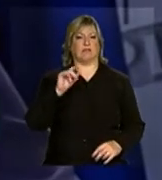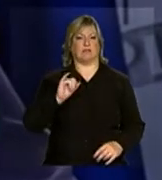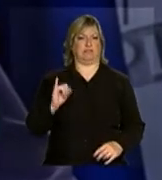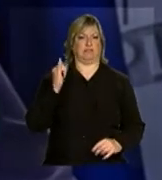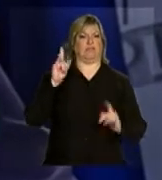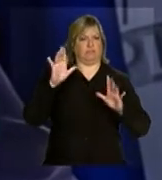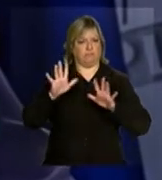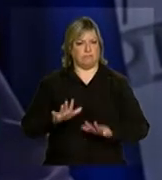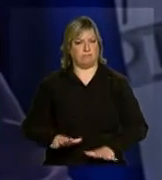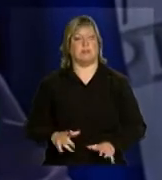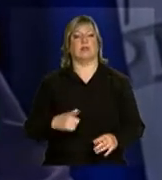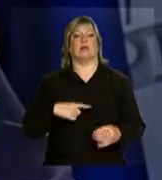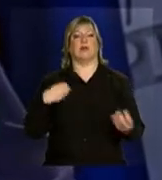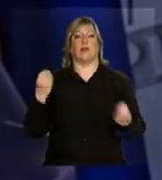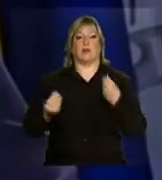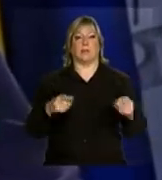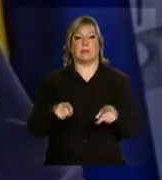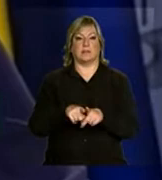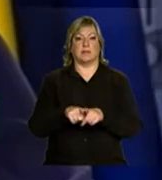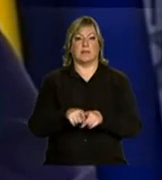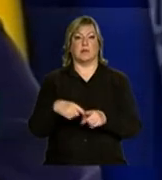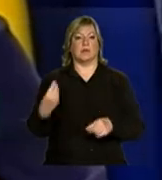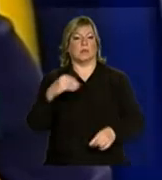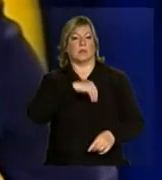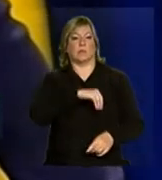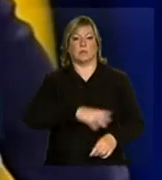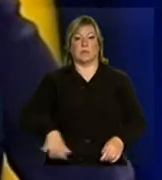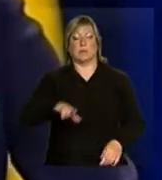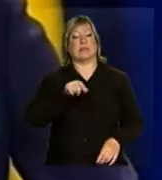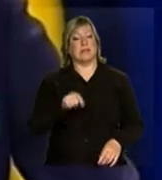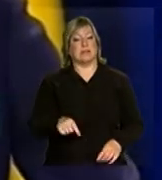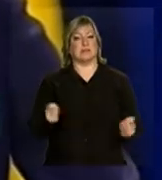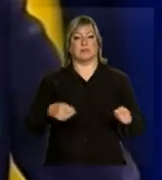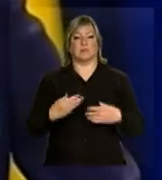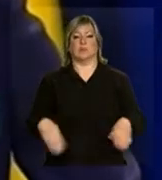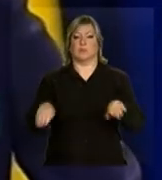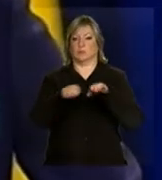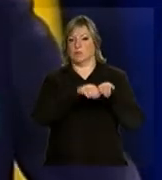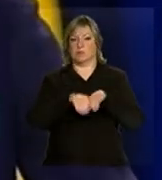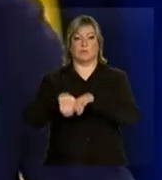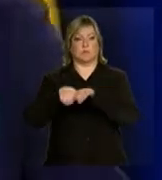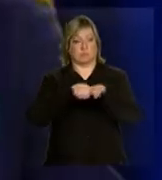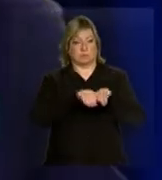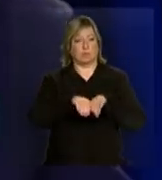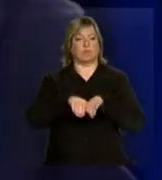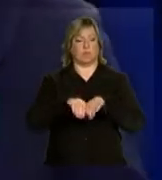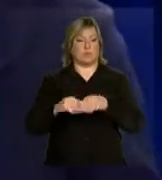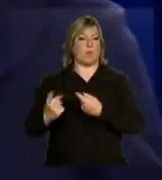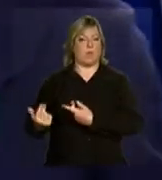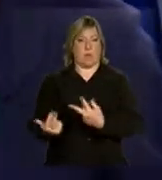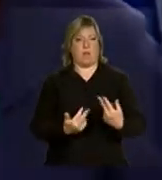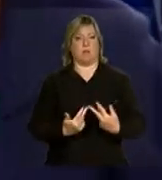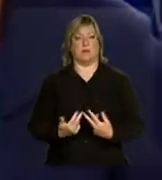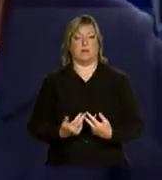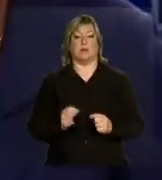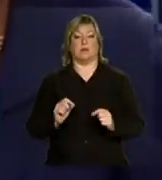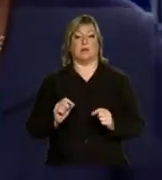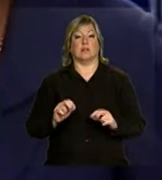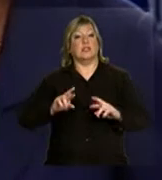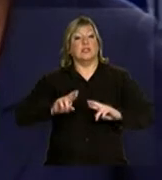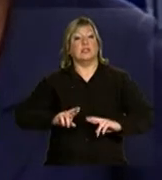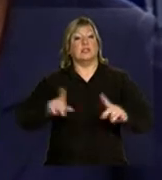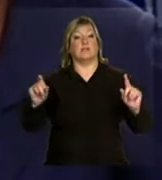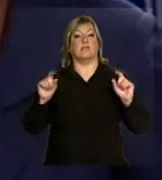de distribuição de renda são absolutamente compatíveis, não são antagônicas. Ao contrário, acredito que